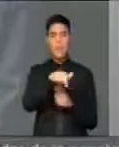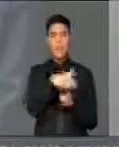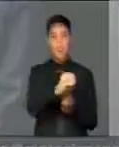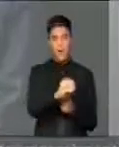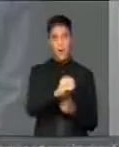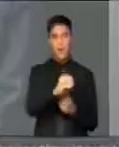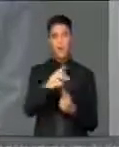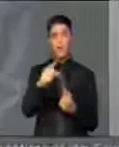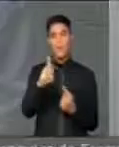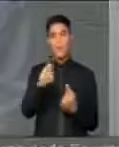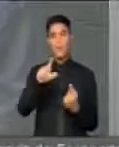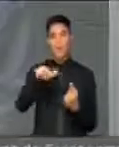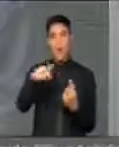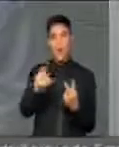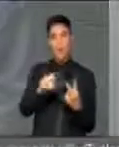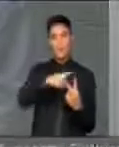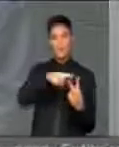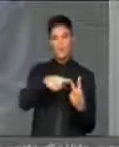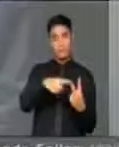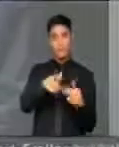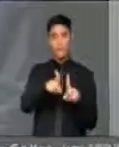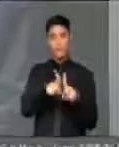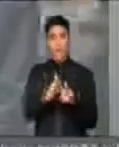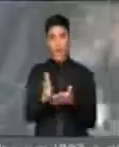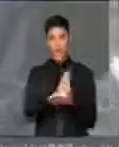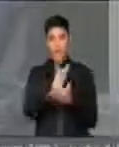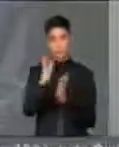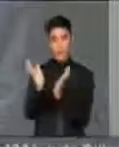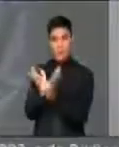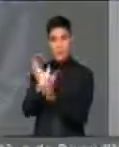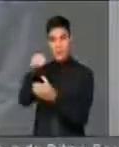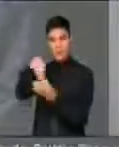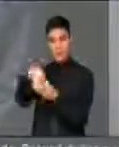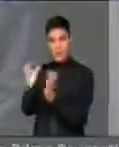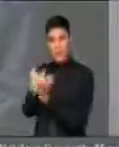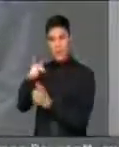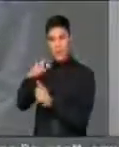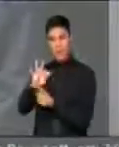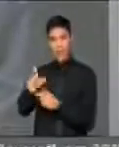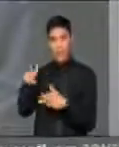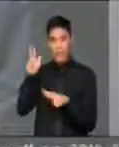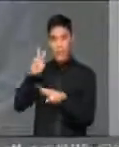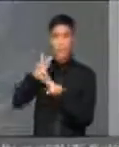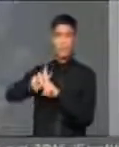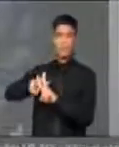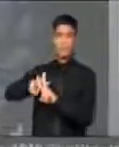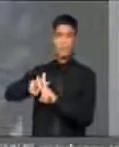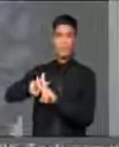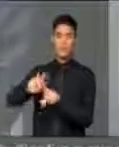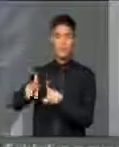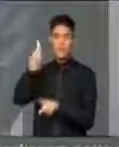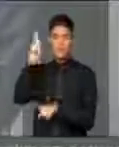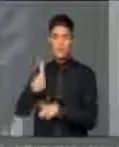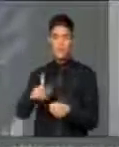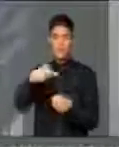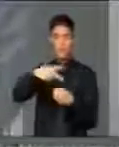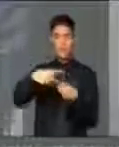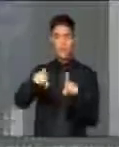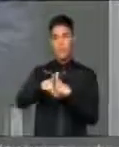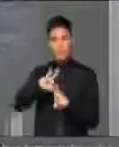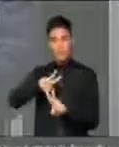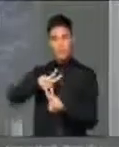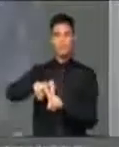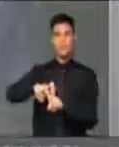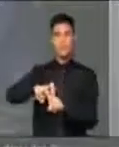à prisão de vários presidentes e tesoureiros do PT e diversos dirigentes da Petrobras. A singularidade da